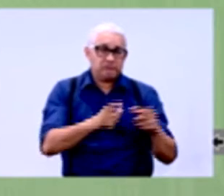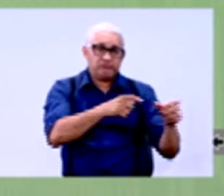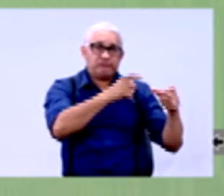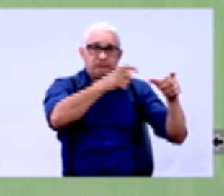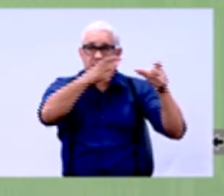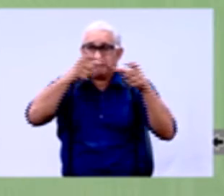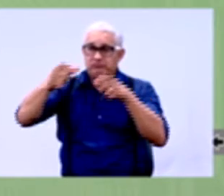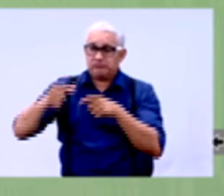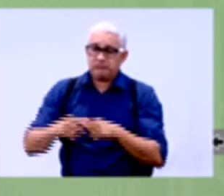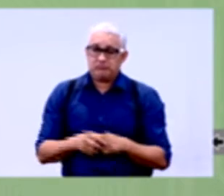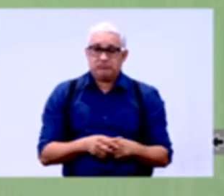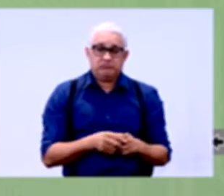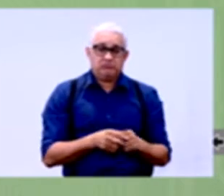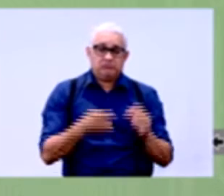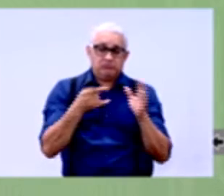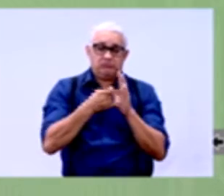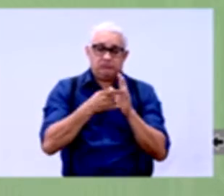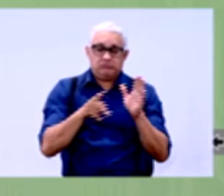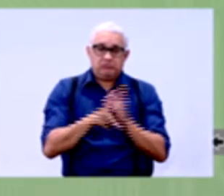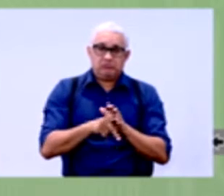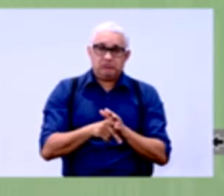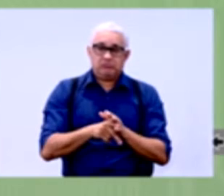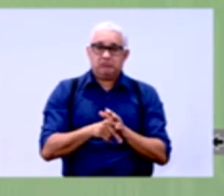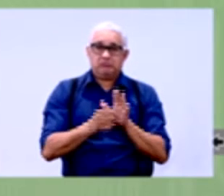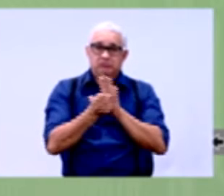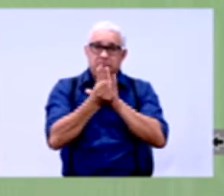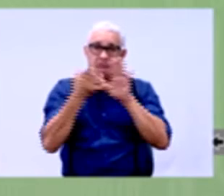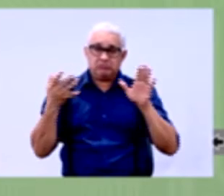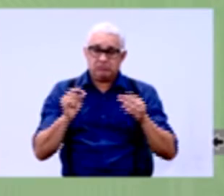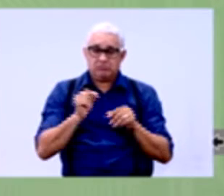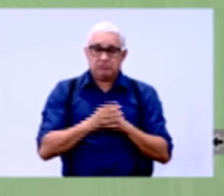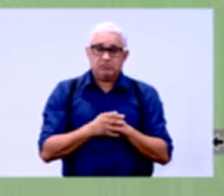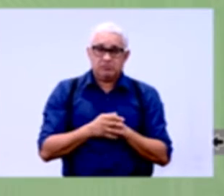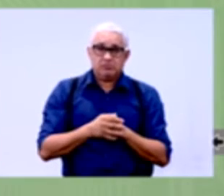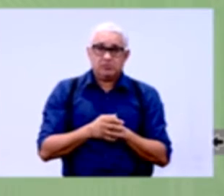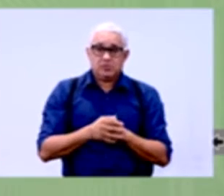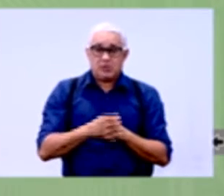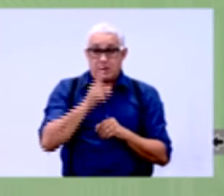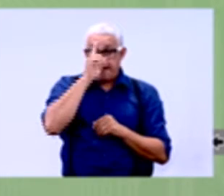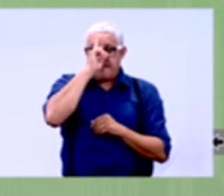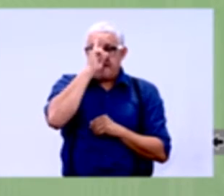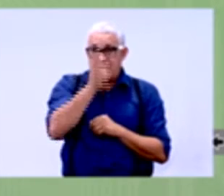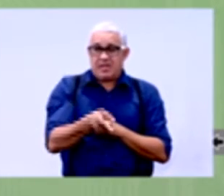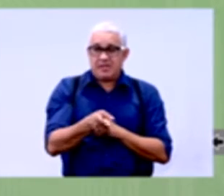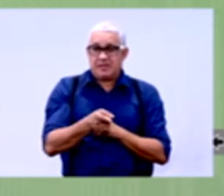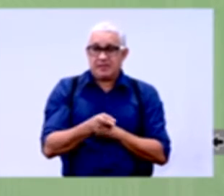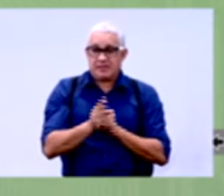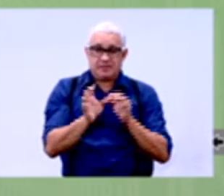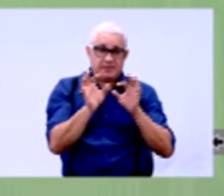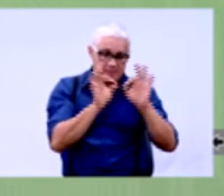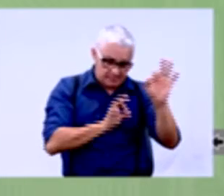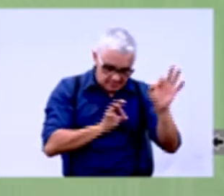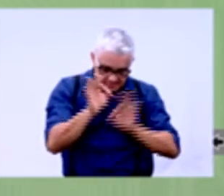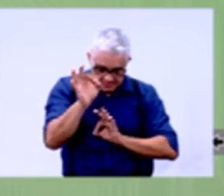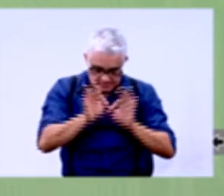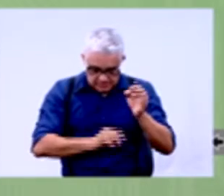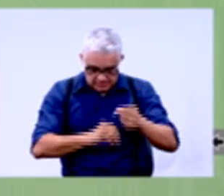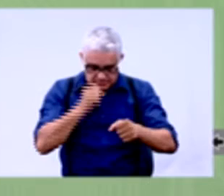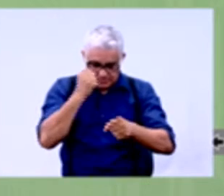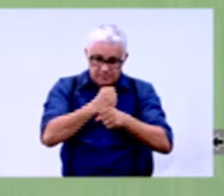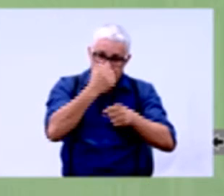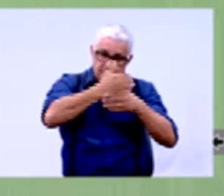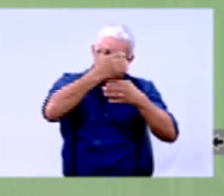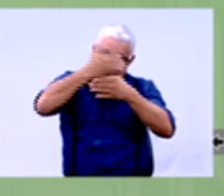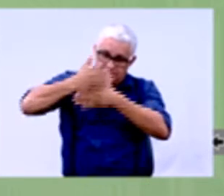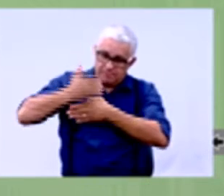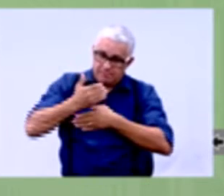no desenvolvimento de aplicações são justamente para dar uma ordem, uma organização na construção